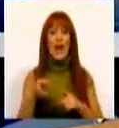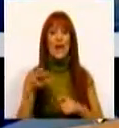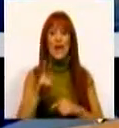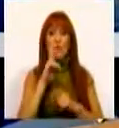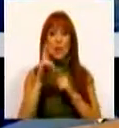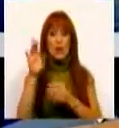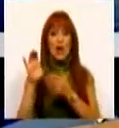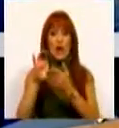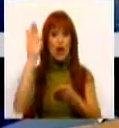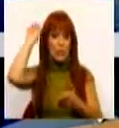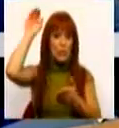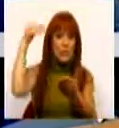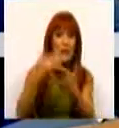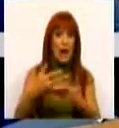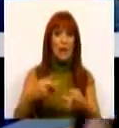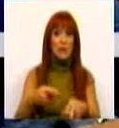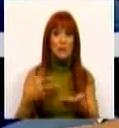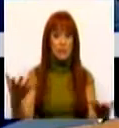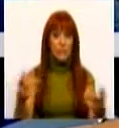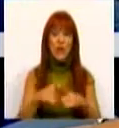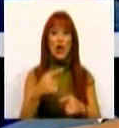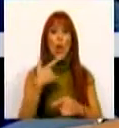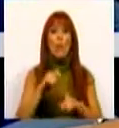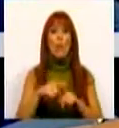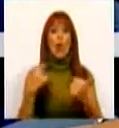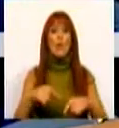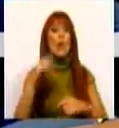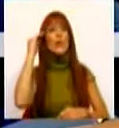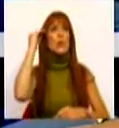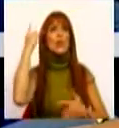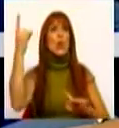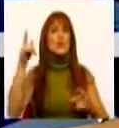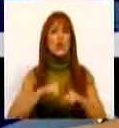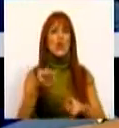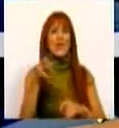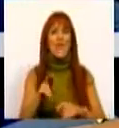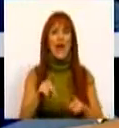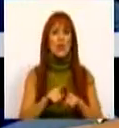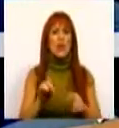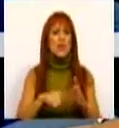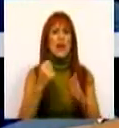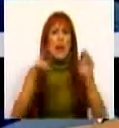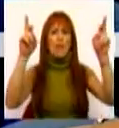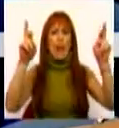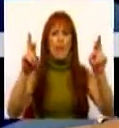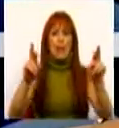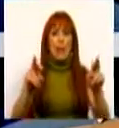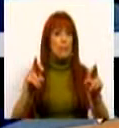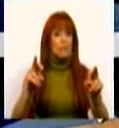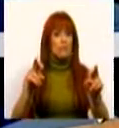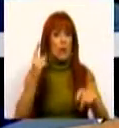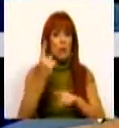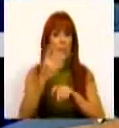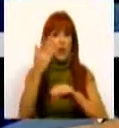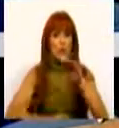de juro do financiamento da República. Essa disponibilidade existe. Não podemos é ter a ilusão de que as taxas estarão sempre a descer, porque a certa altura,